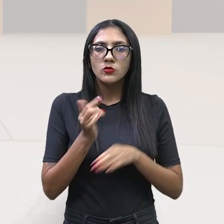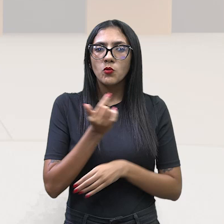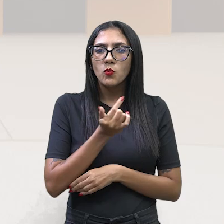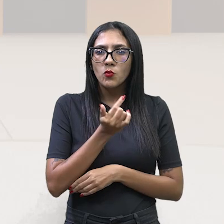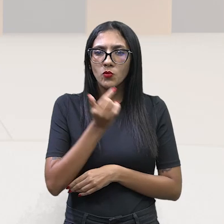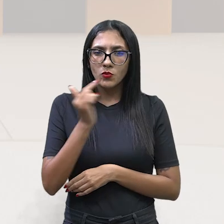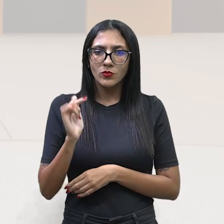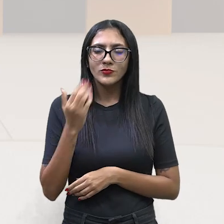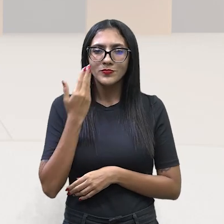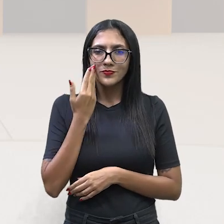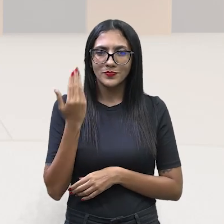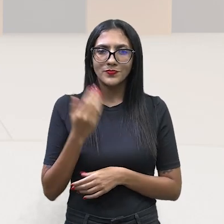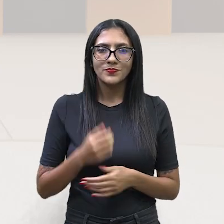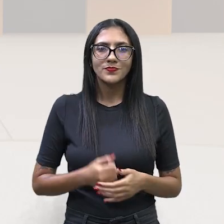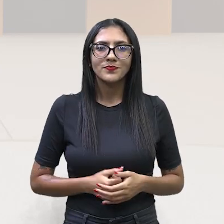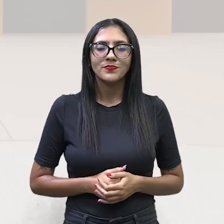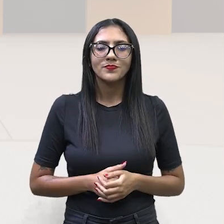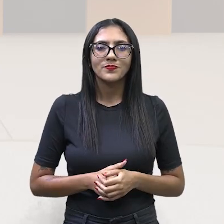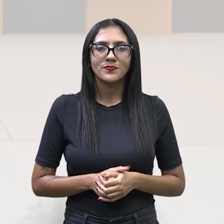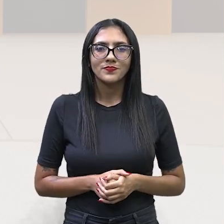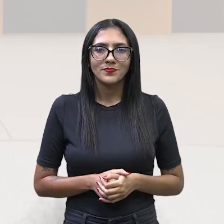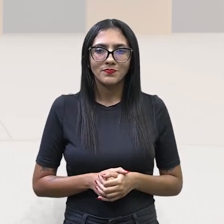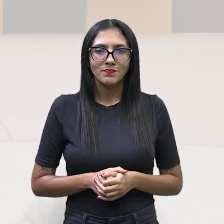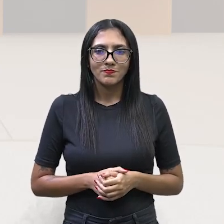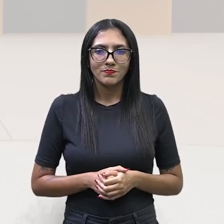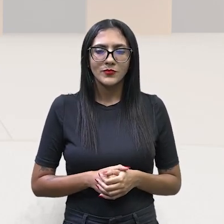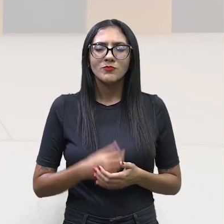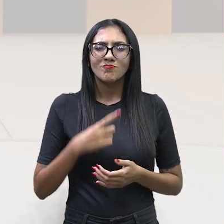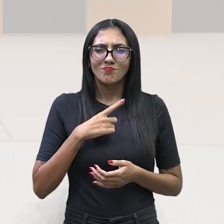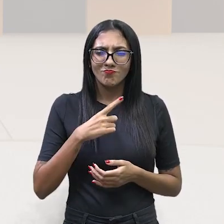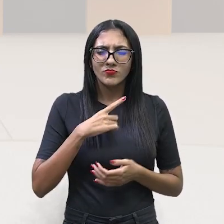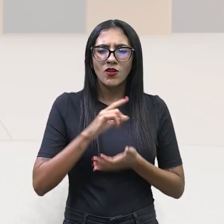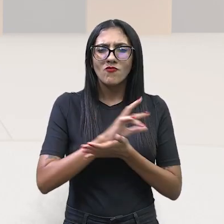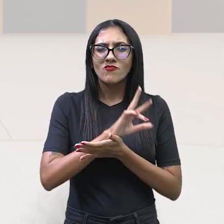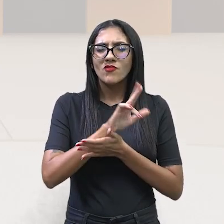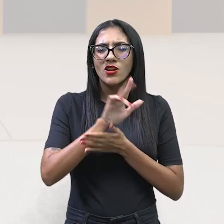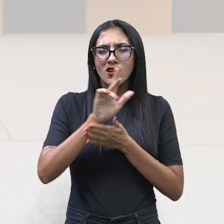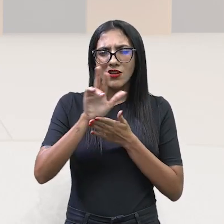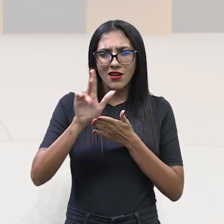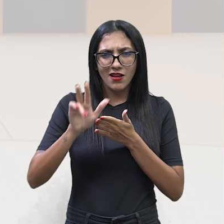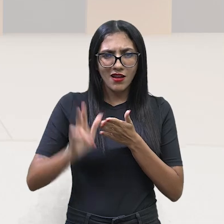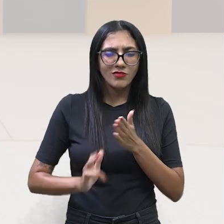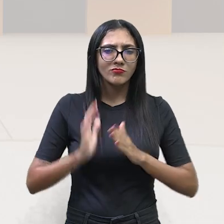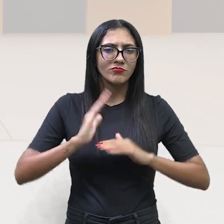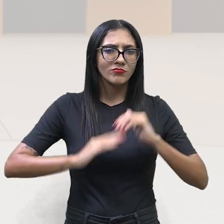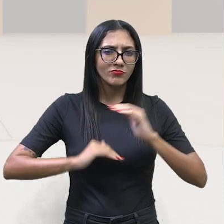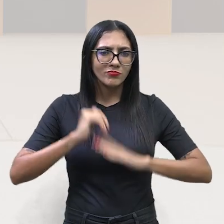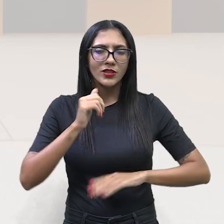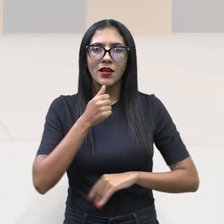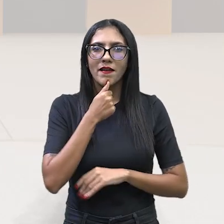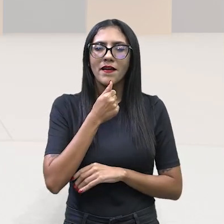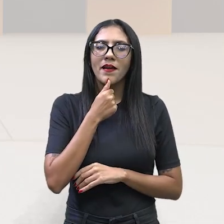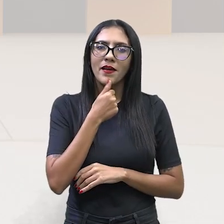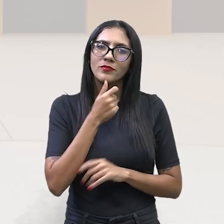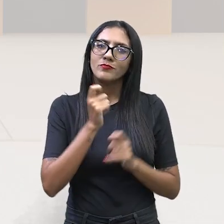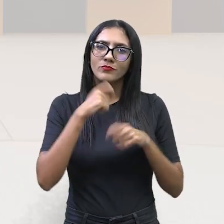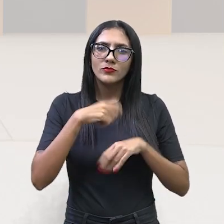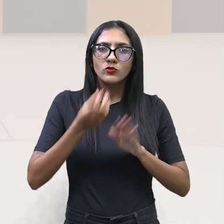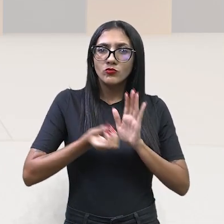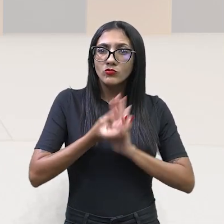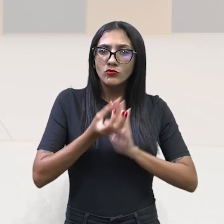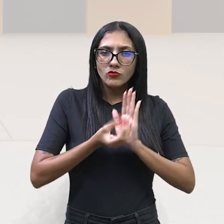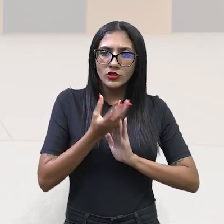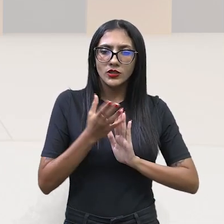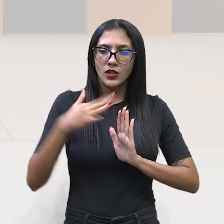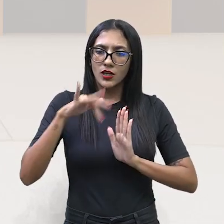ocupação vindo, então vamos conhecer. Bom, pessoal, são muitas as ocupações, né, que ainda vão surgir